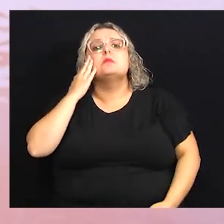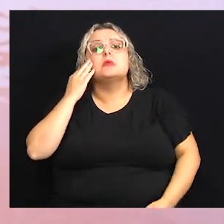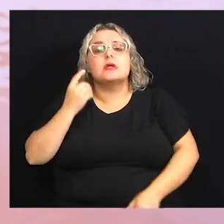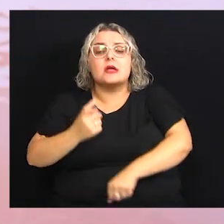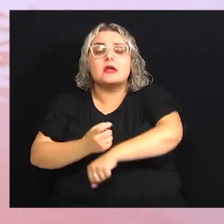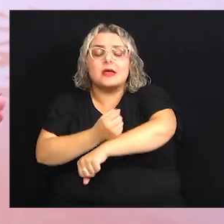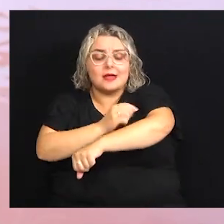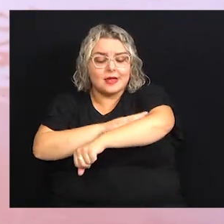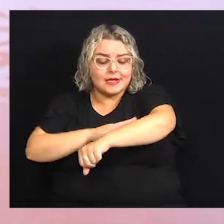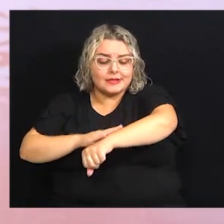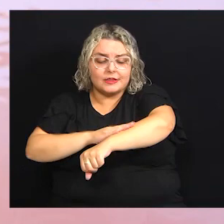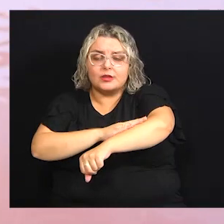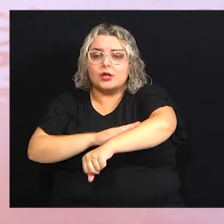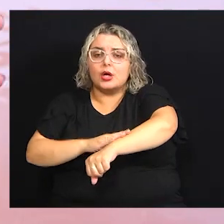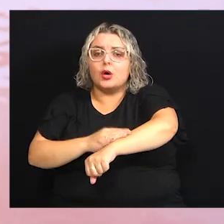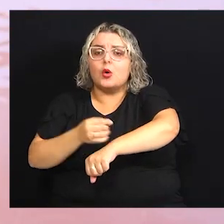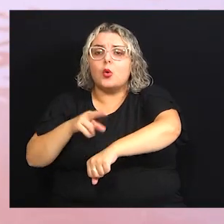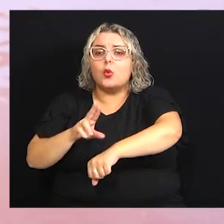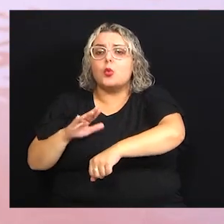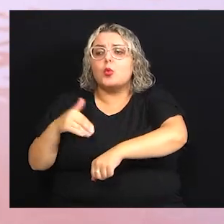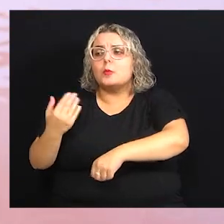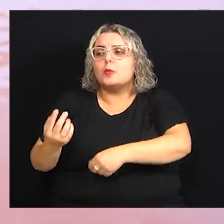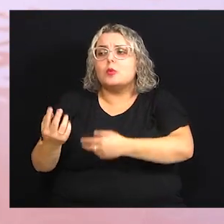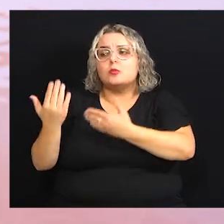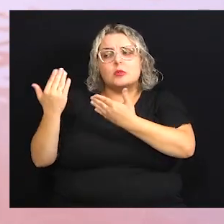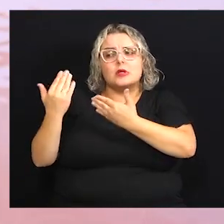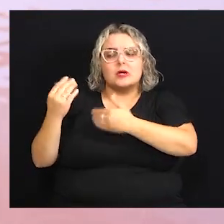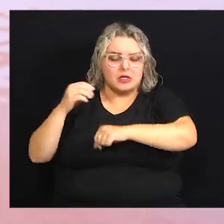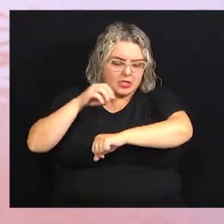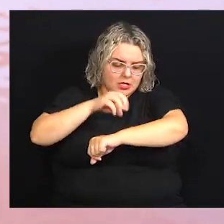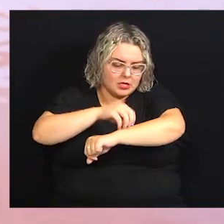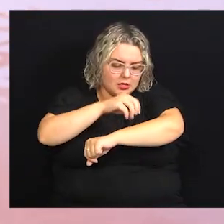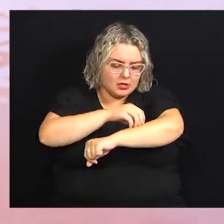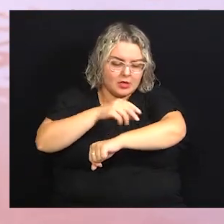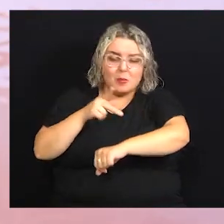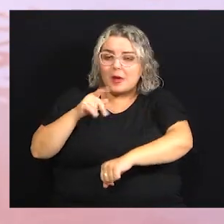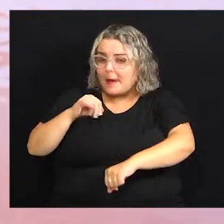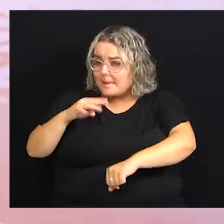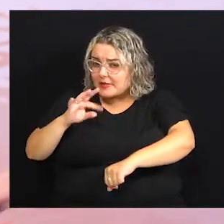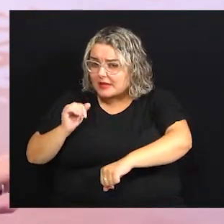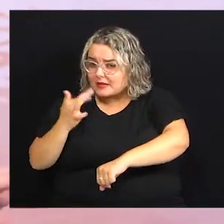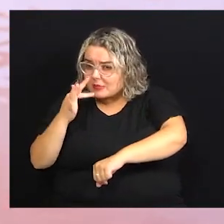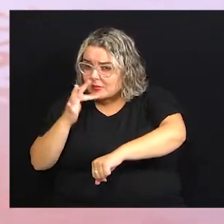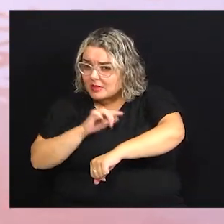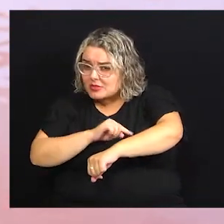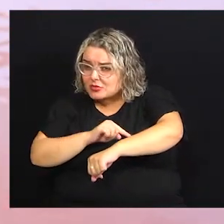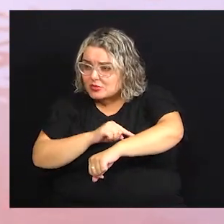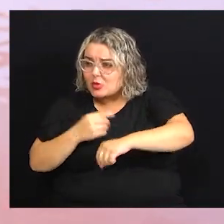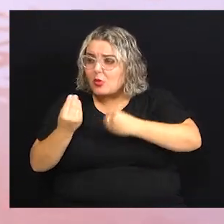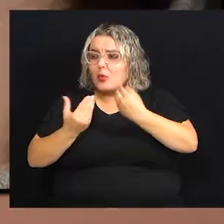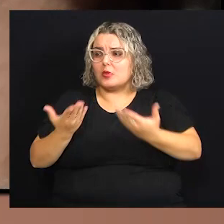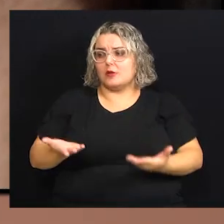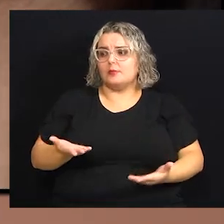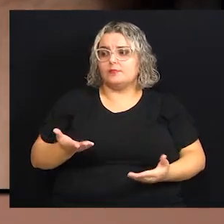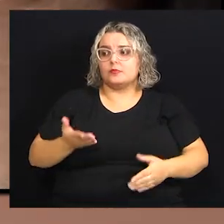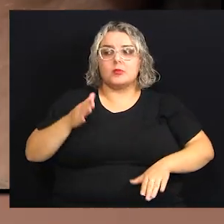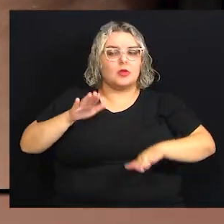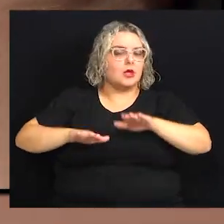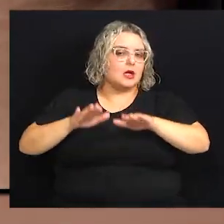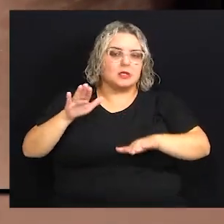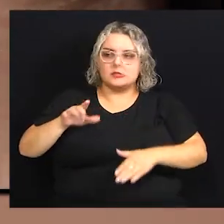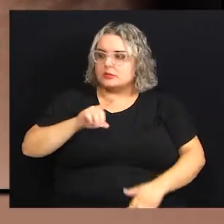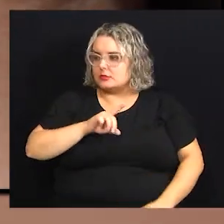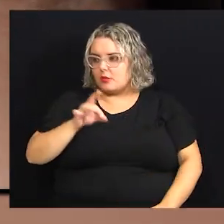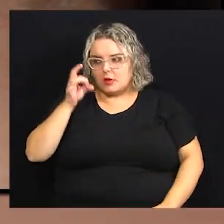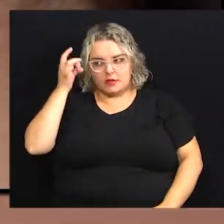de pele ou como que desconfia? É uma manchinha, é uma pintinha, uma ferida? Nem